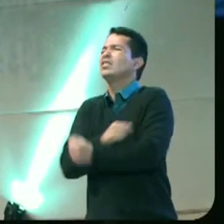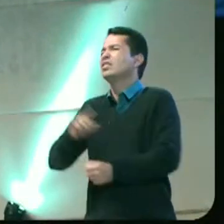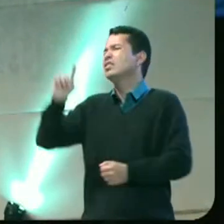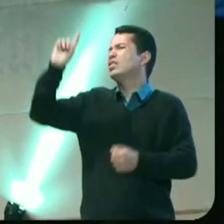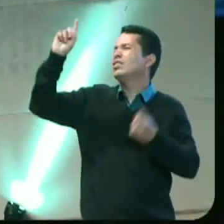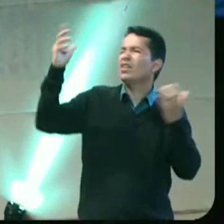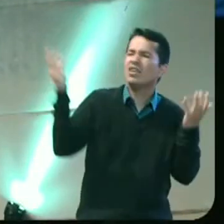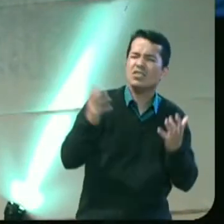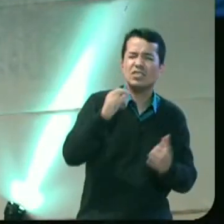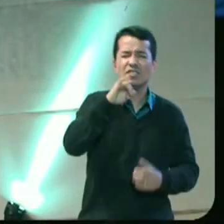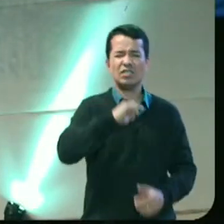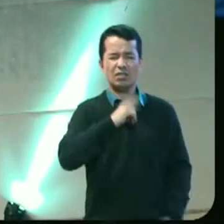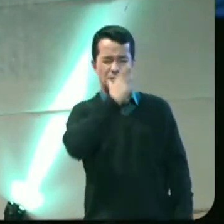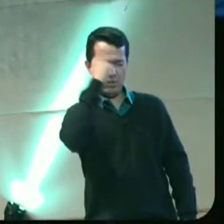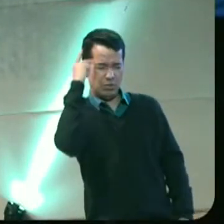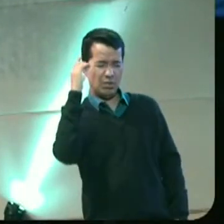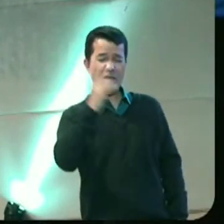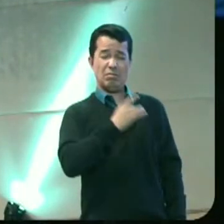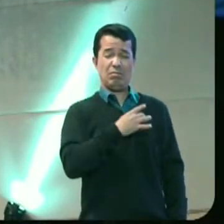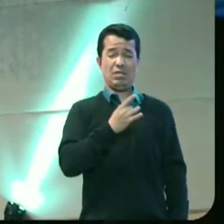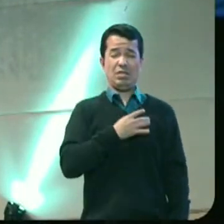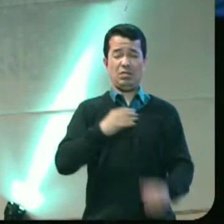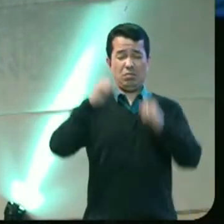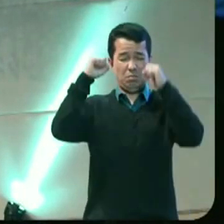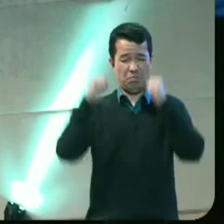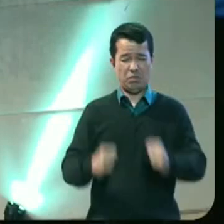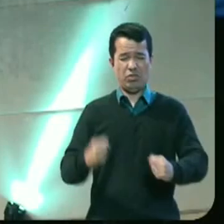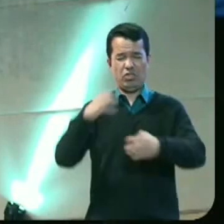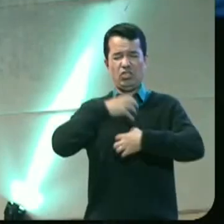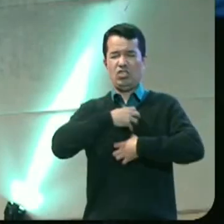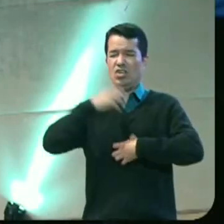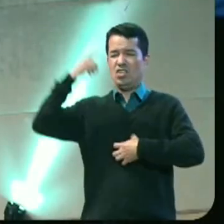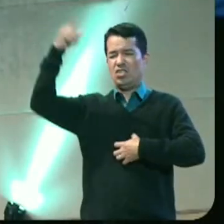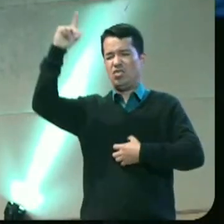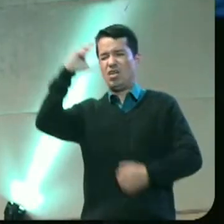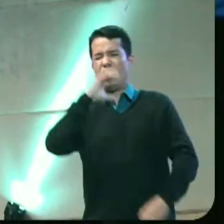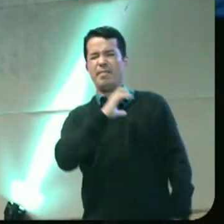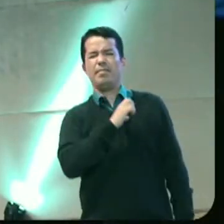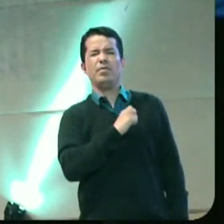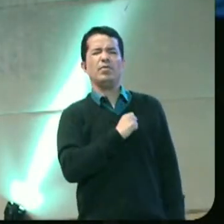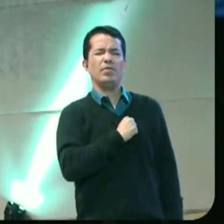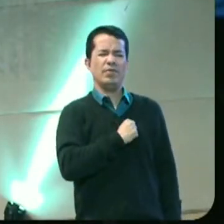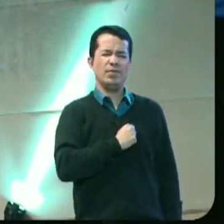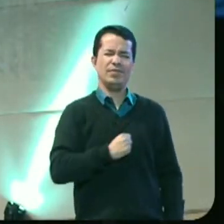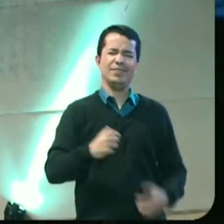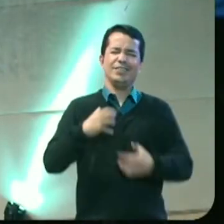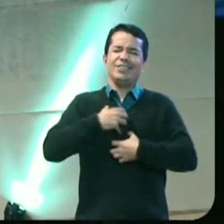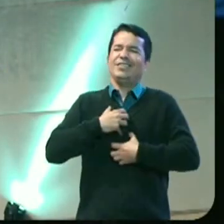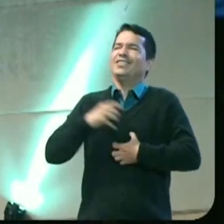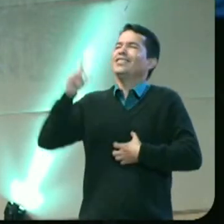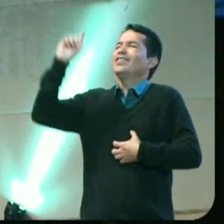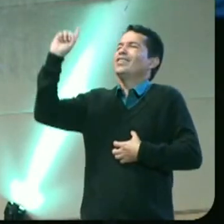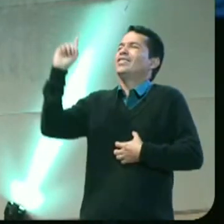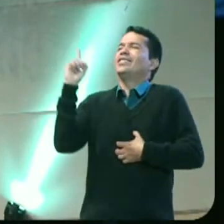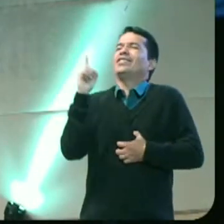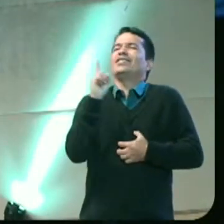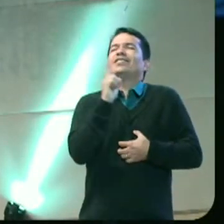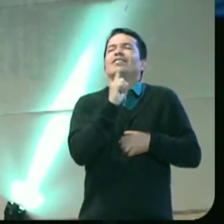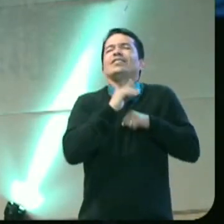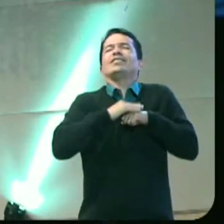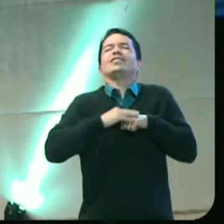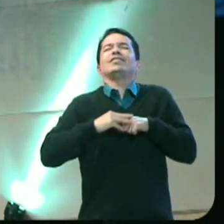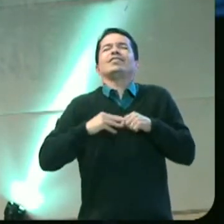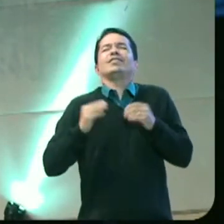estão com medo possam sentir o teu amor ao invés do medo, Pai. Ah, Senhor, e que nós